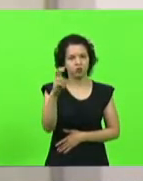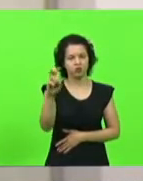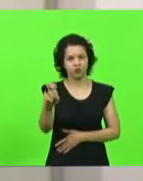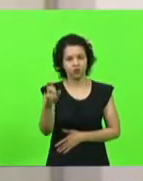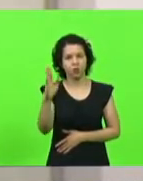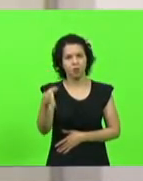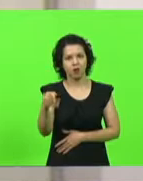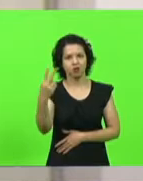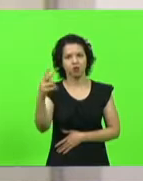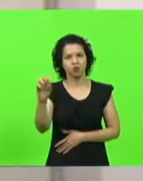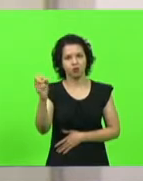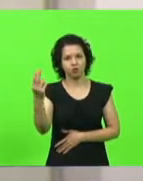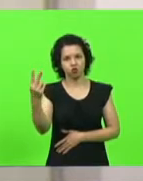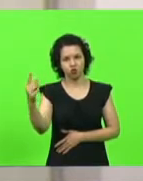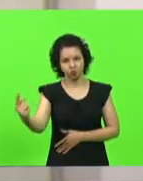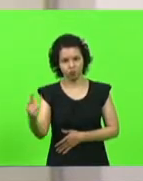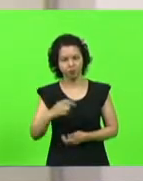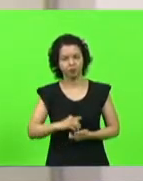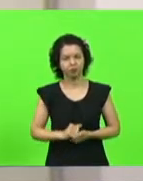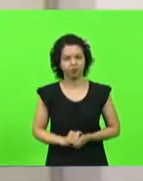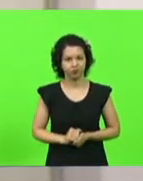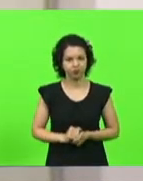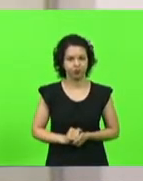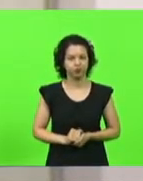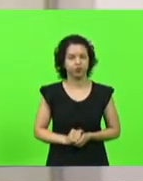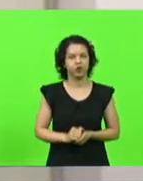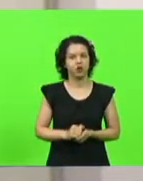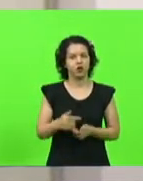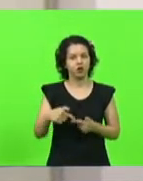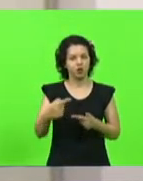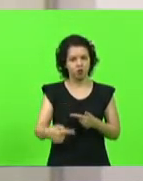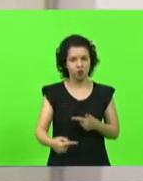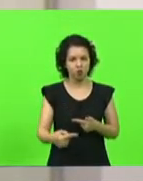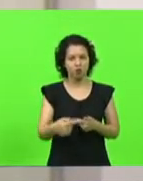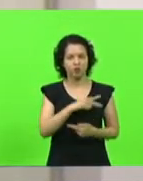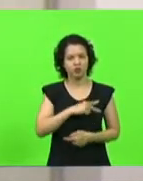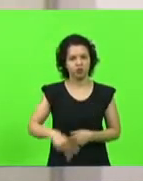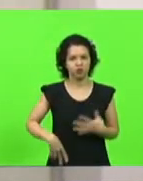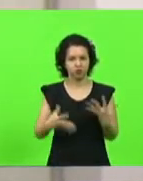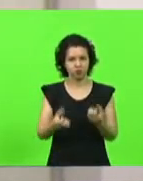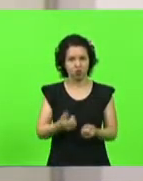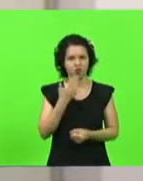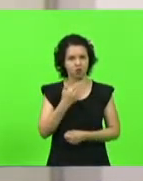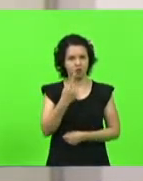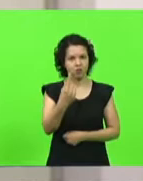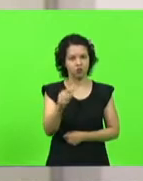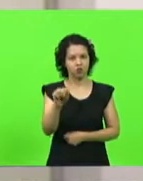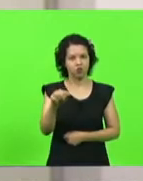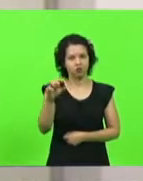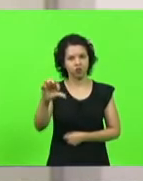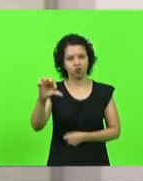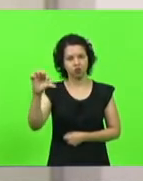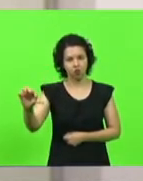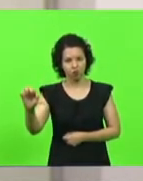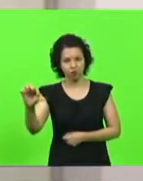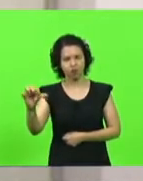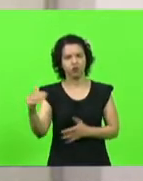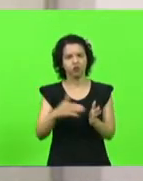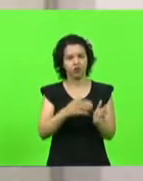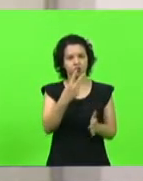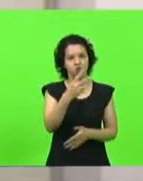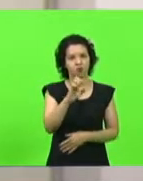2005/2021. Na sequência, o senhor presidente deferiu os requerimentos números 1999 a